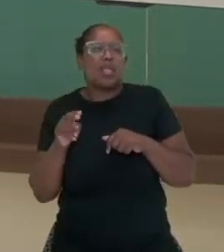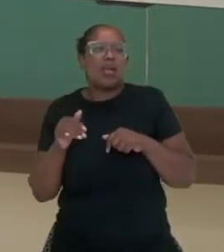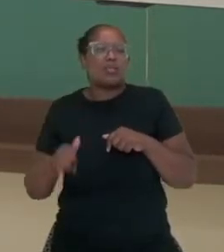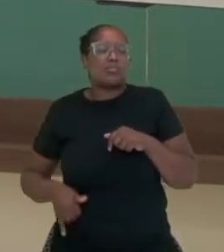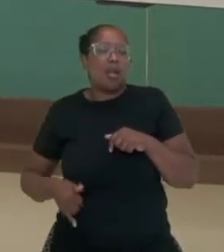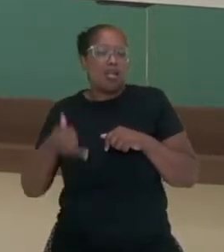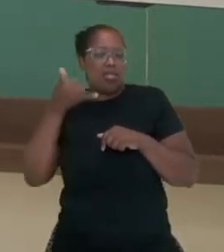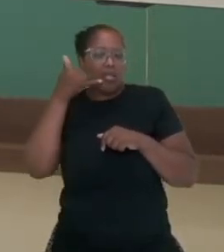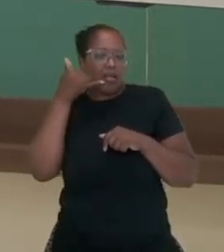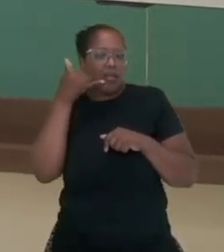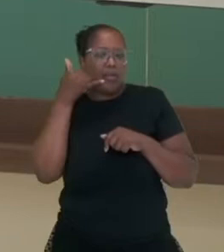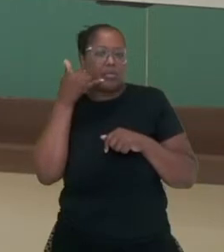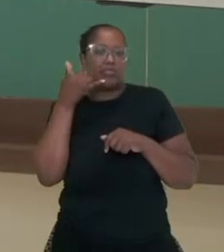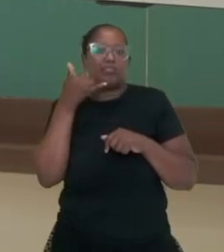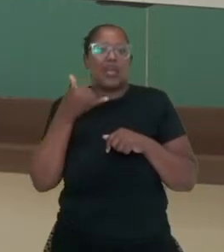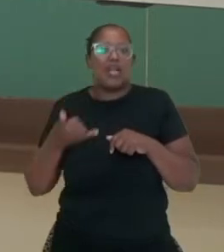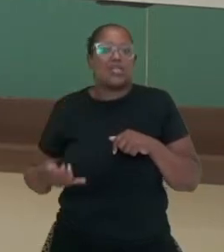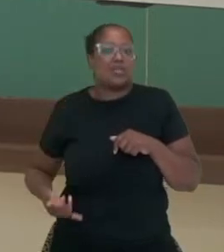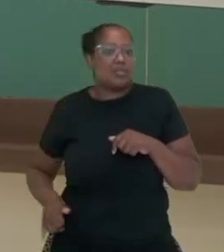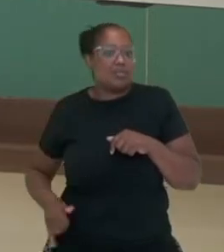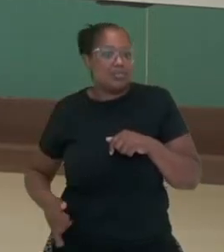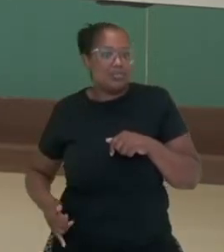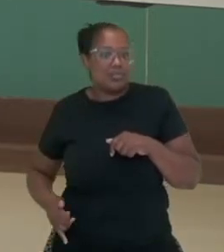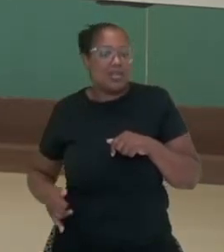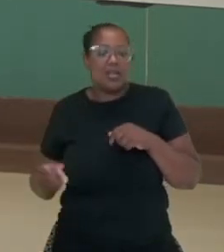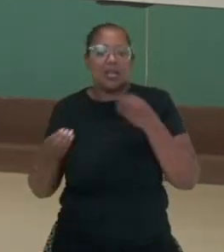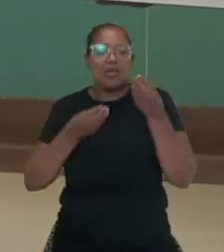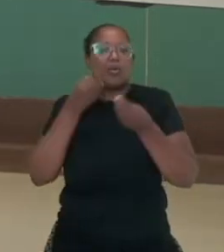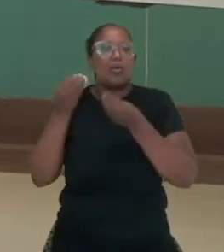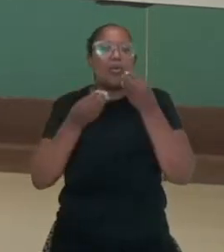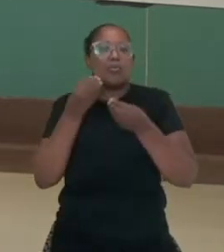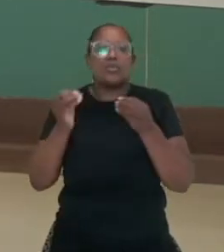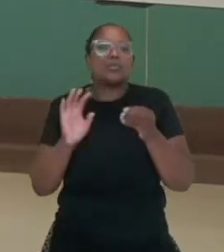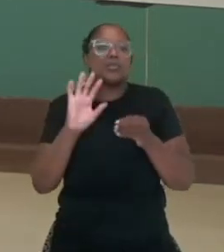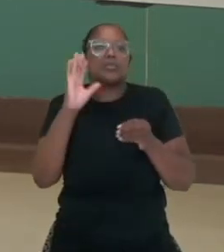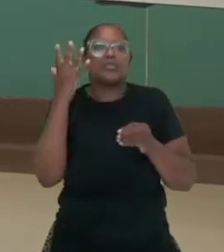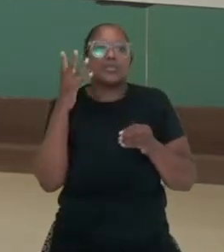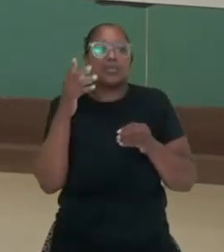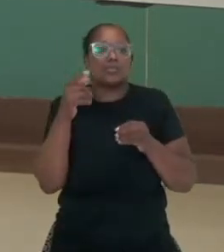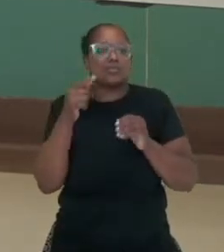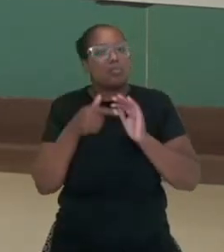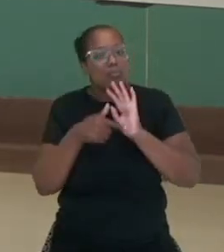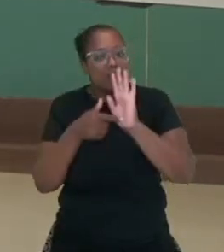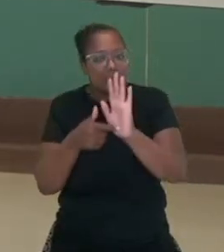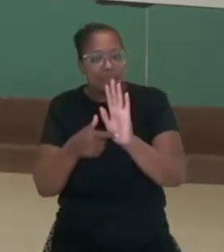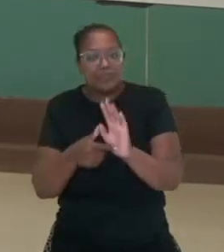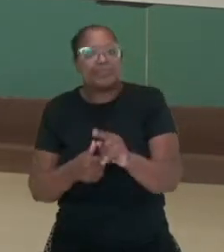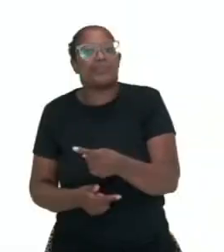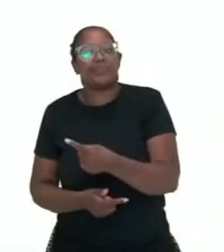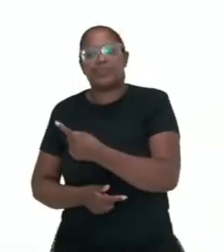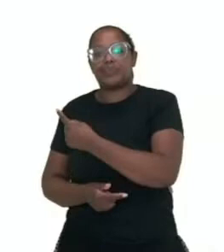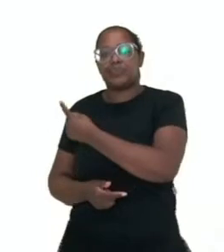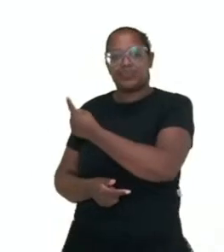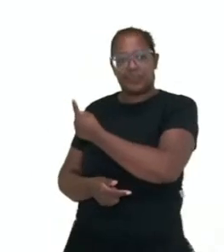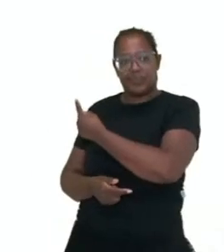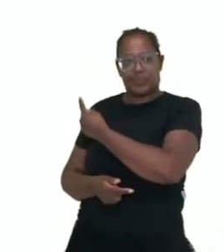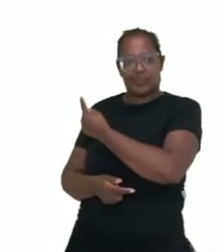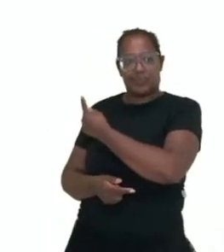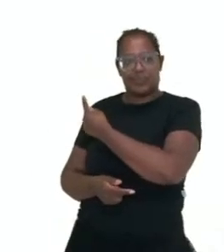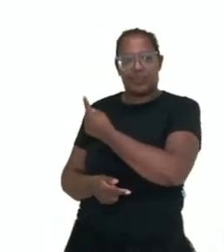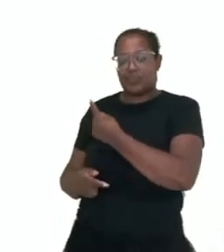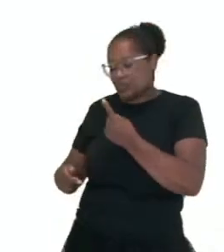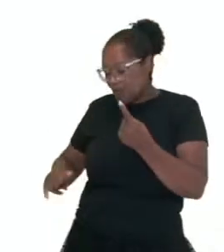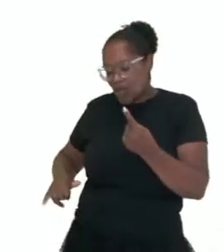a rede que é celular. Como que funciona essa rede? Os telefones móveis, eles